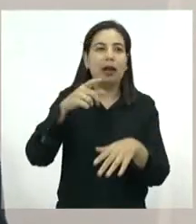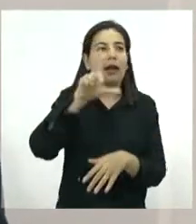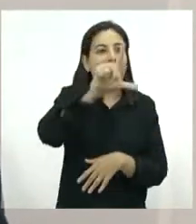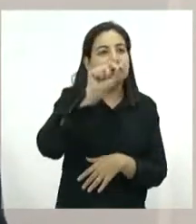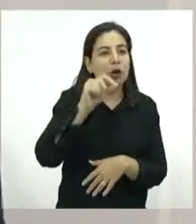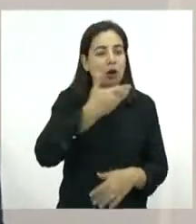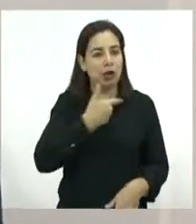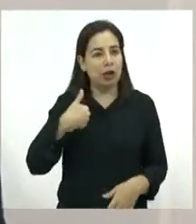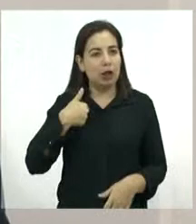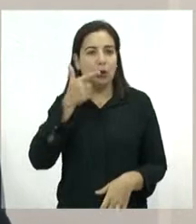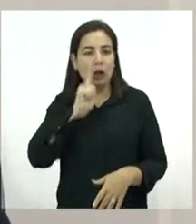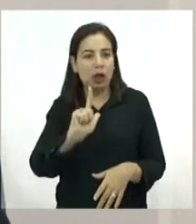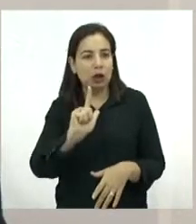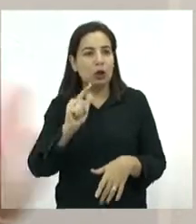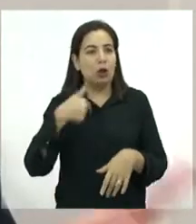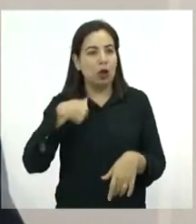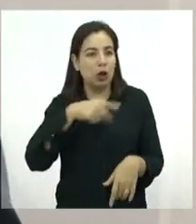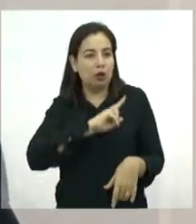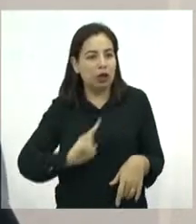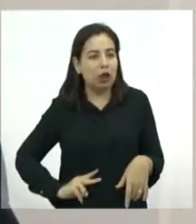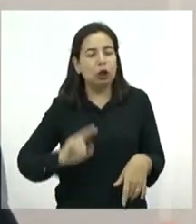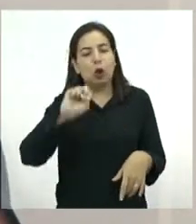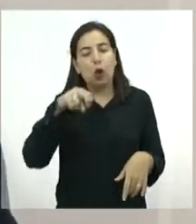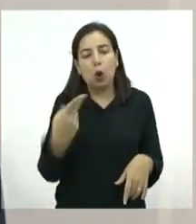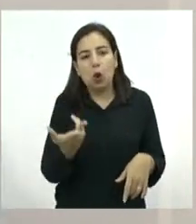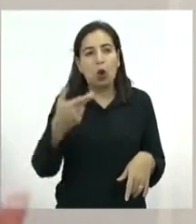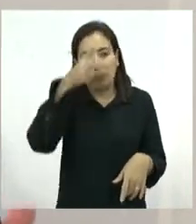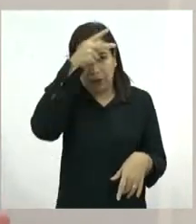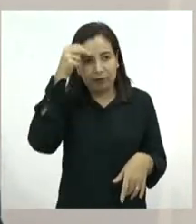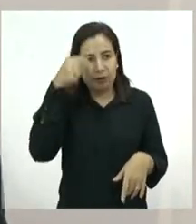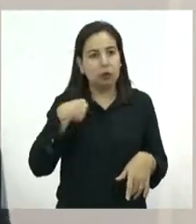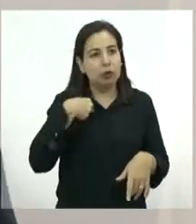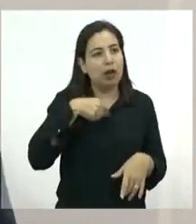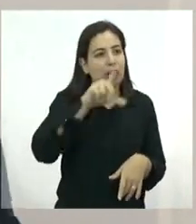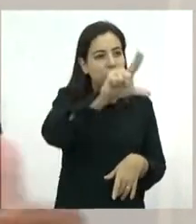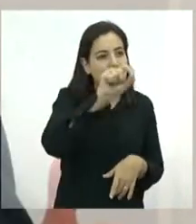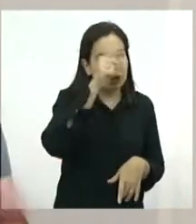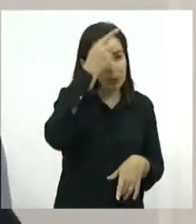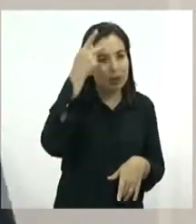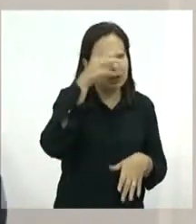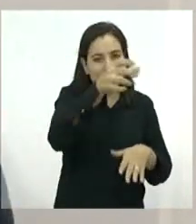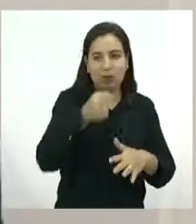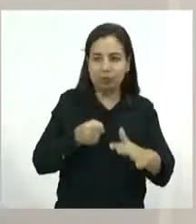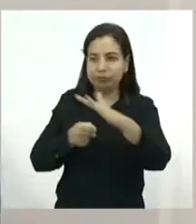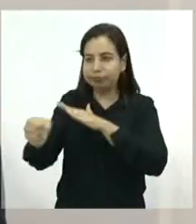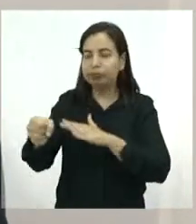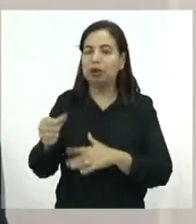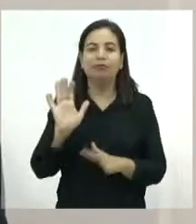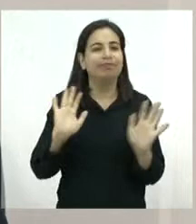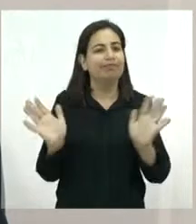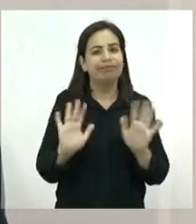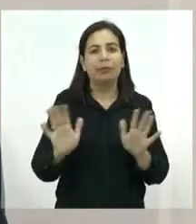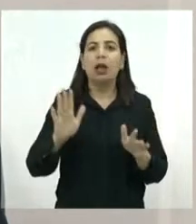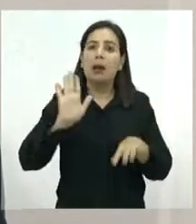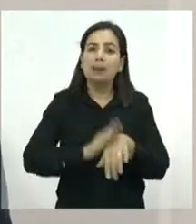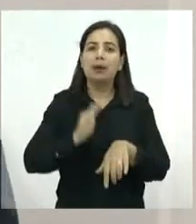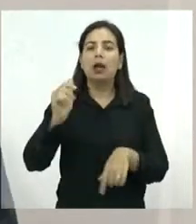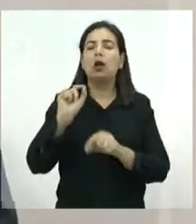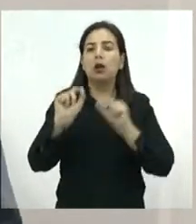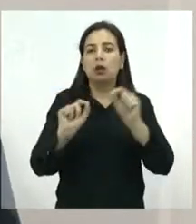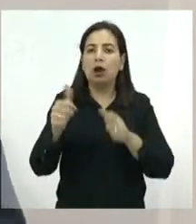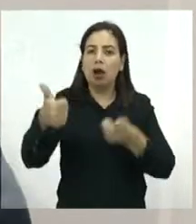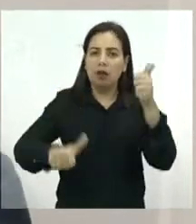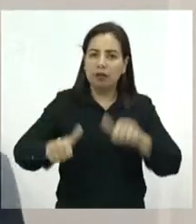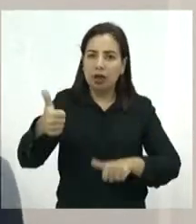escola. Portanto, essa já é uma prática da Prefeitura de Fortaleza, de não ter indicação política para esse cargo, mas nós